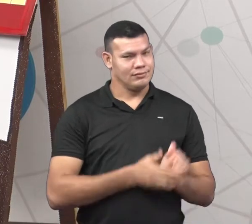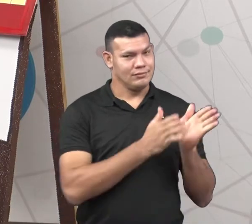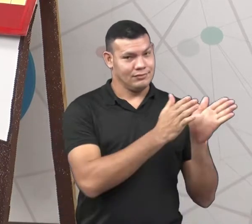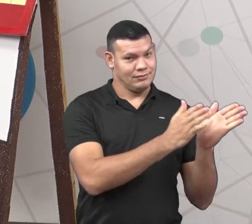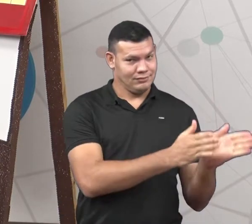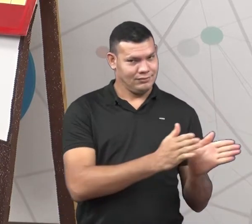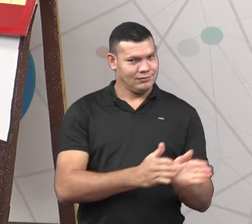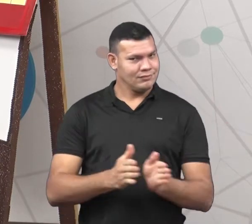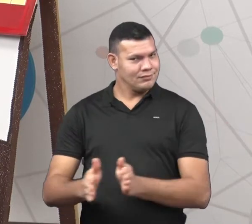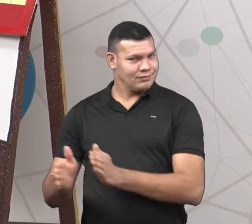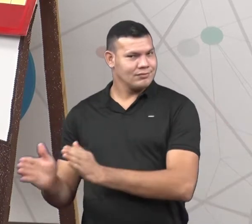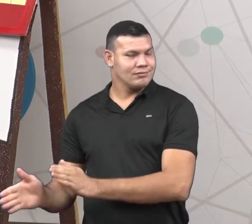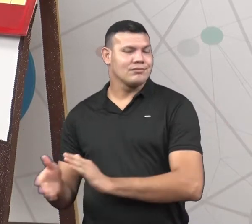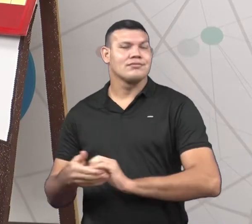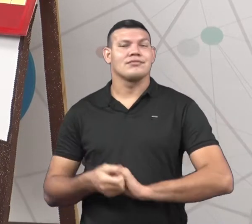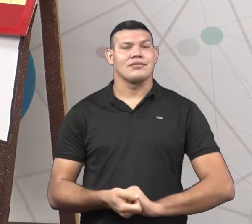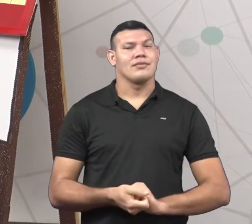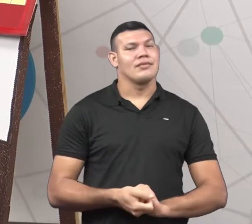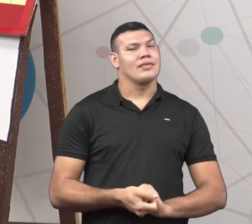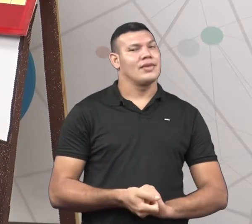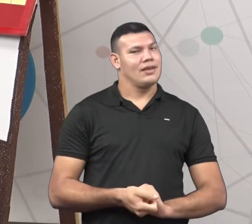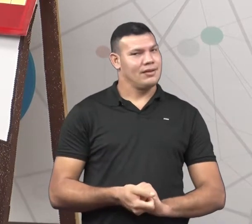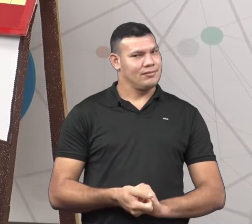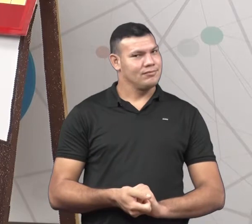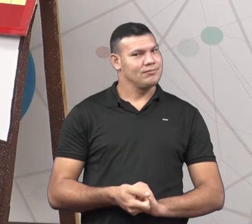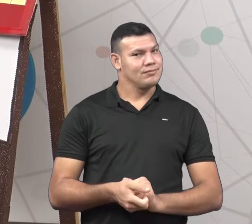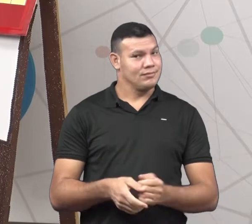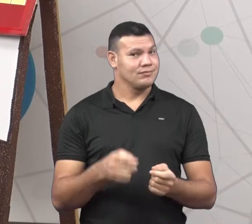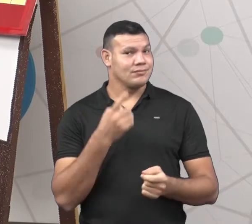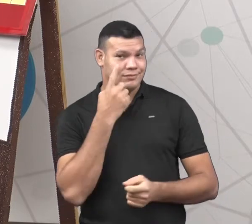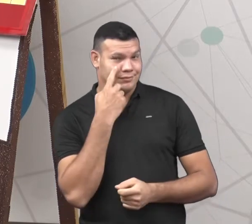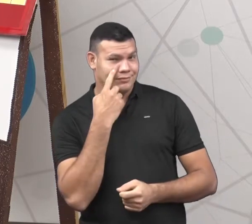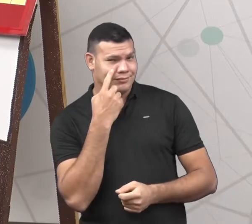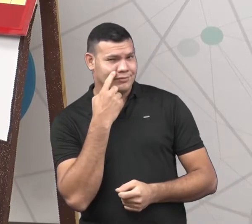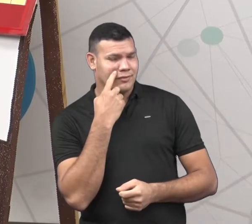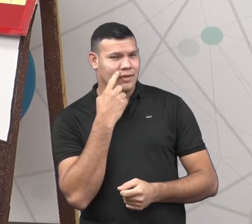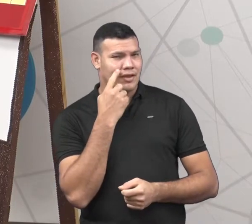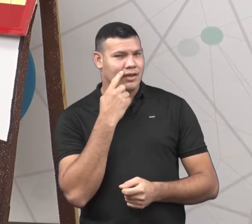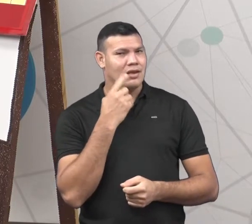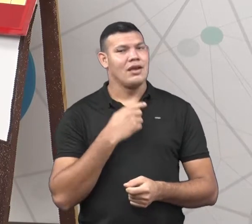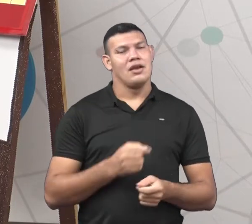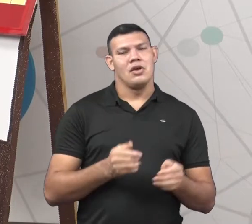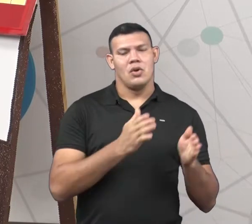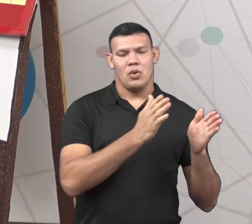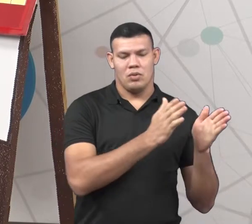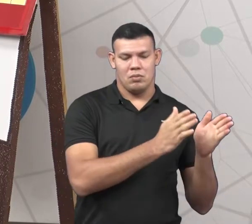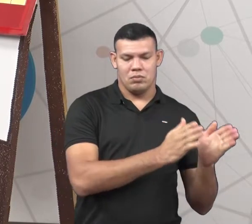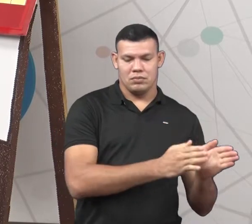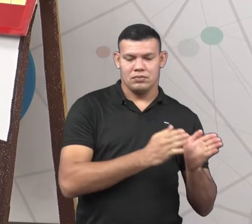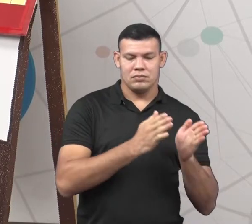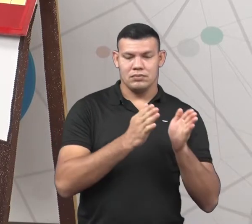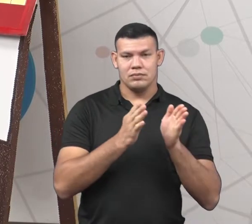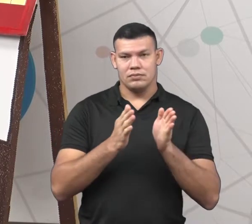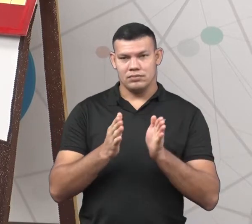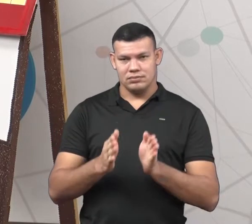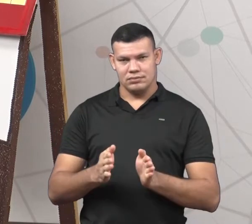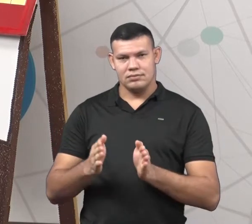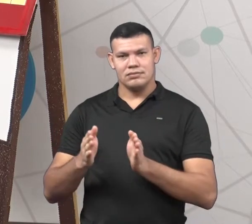uma ordem, né? E essa ordem vai crescendo de acordo com as classes que vão